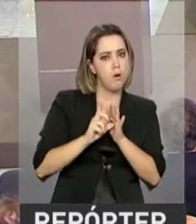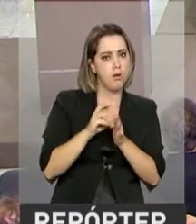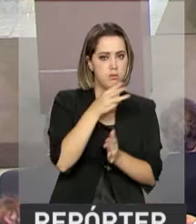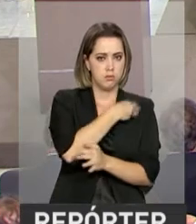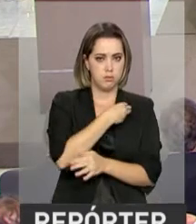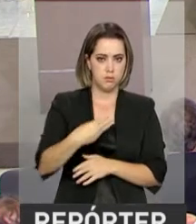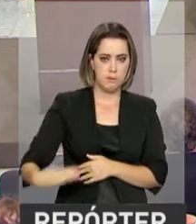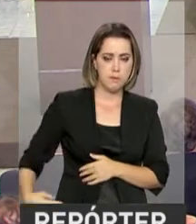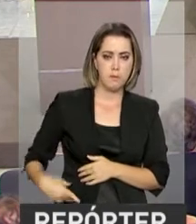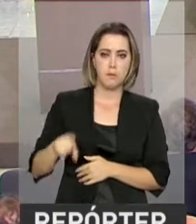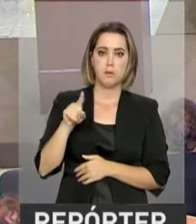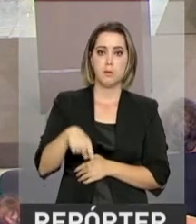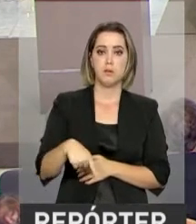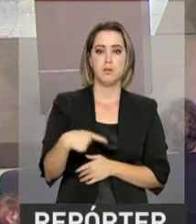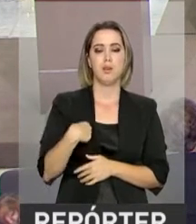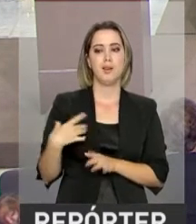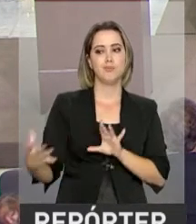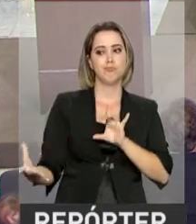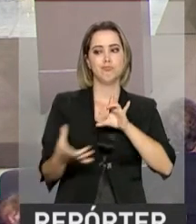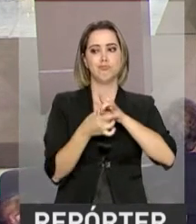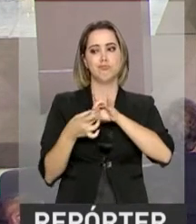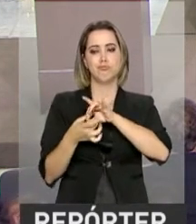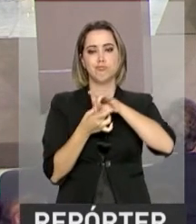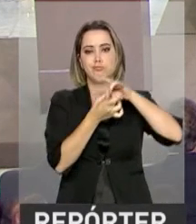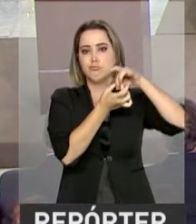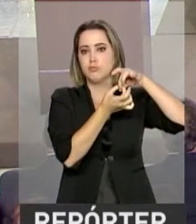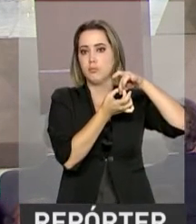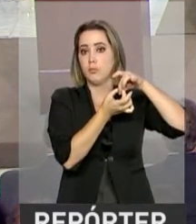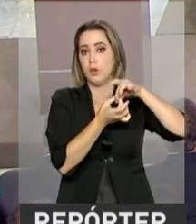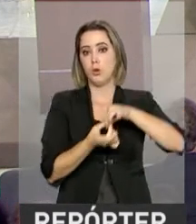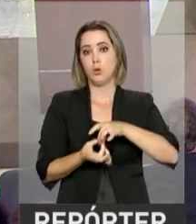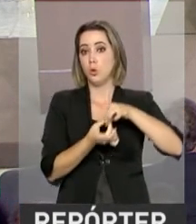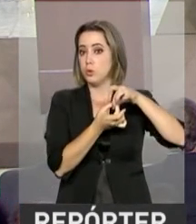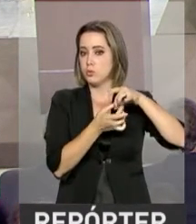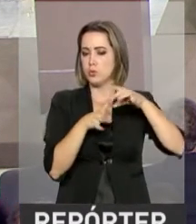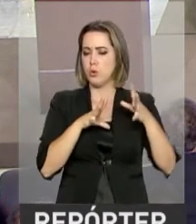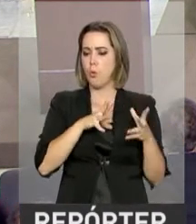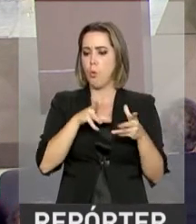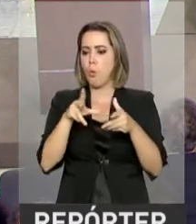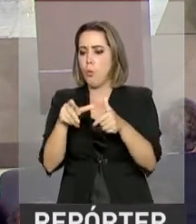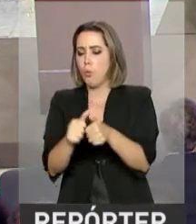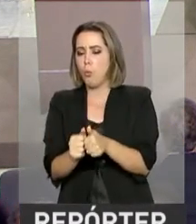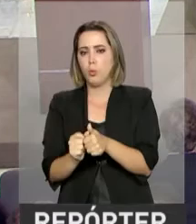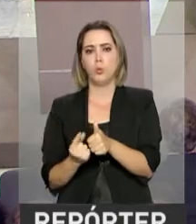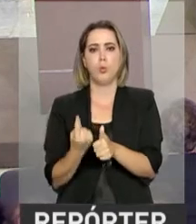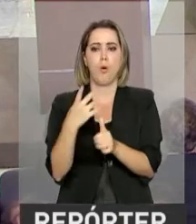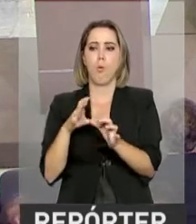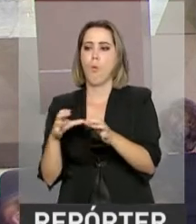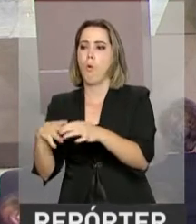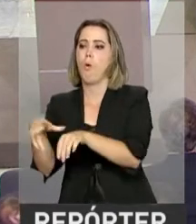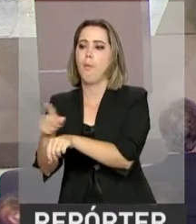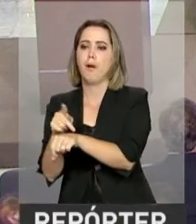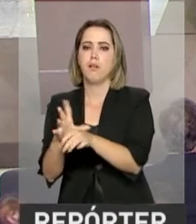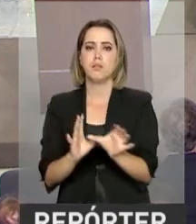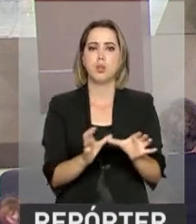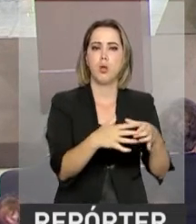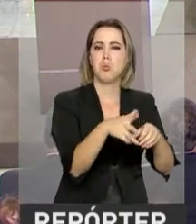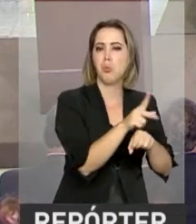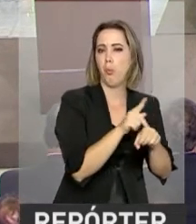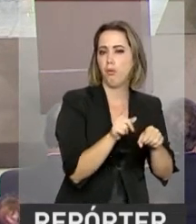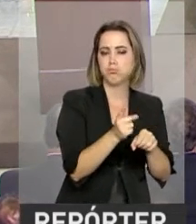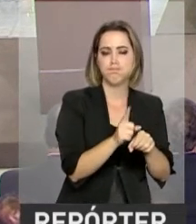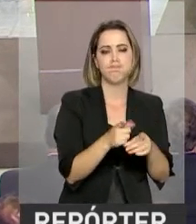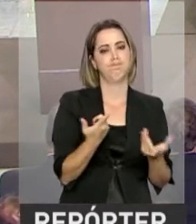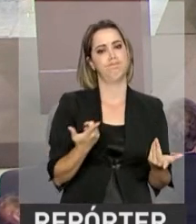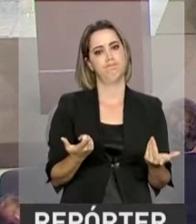que é a universalização das nossas relações internacionais. Não vamos segmentá-las em nome de interesses